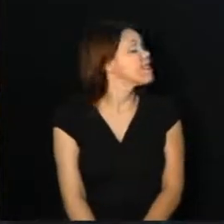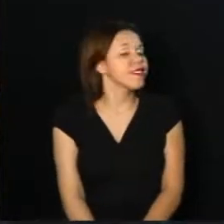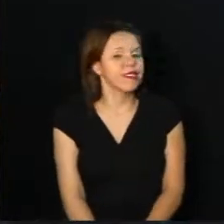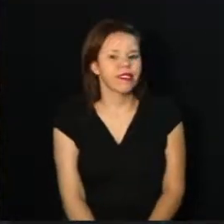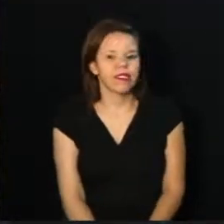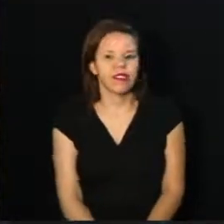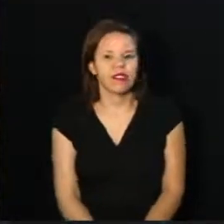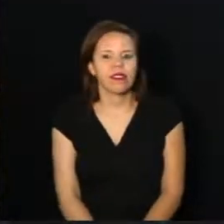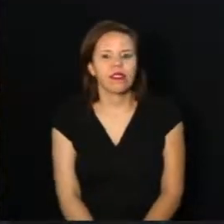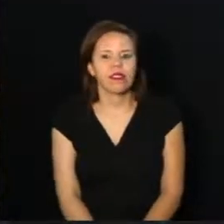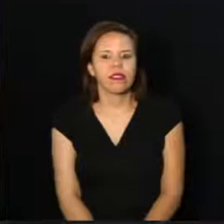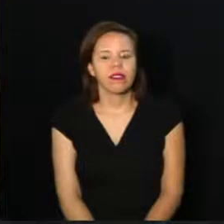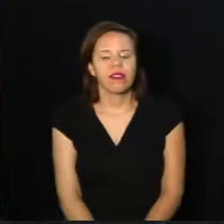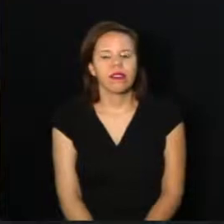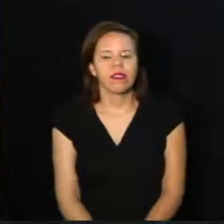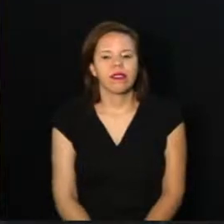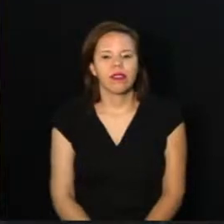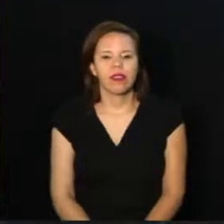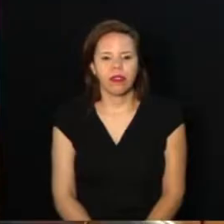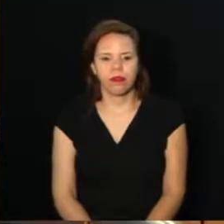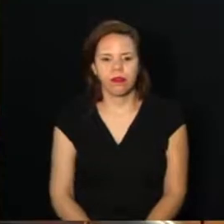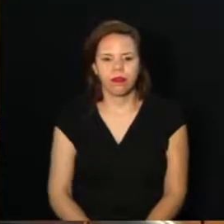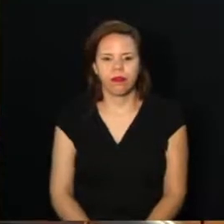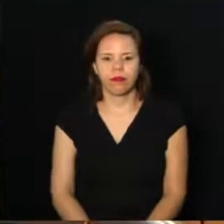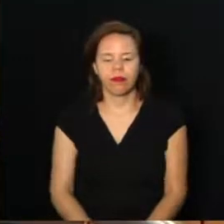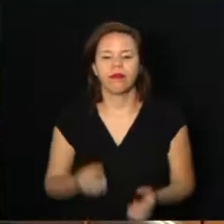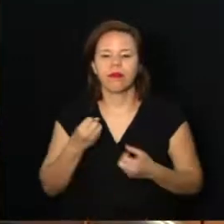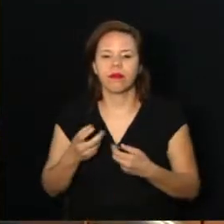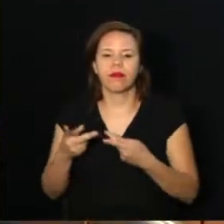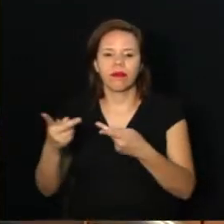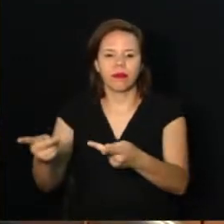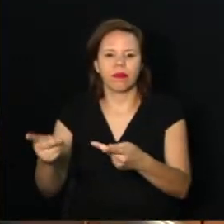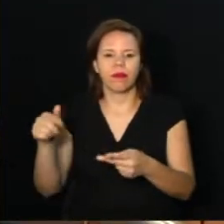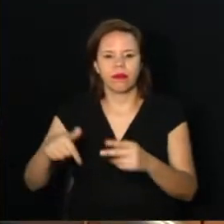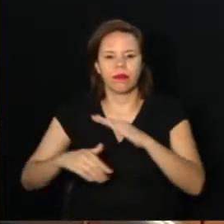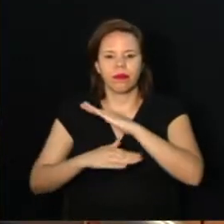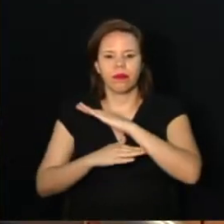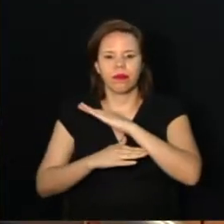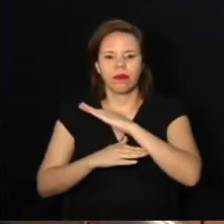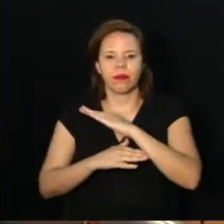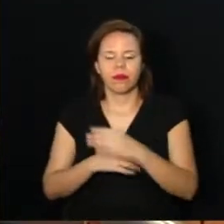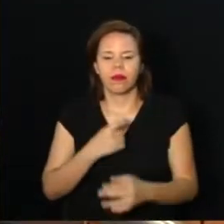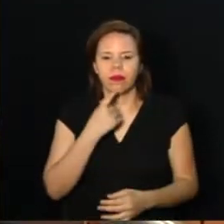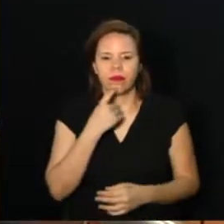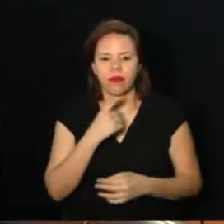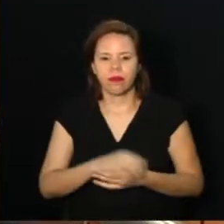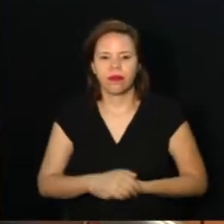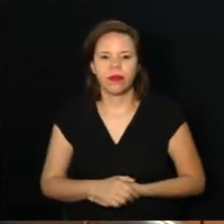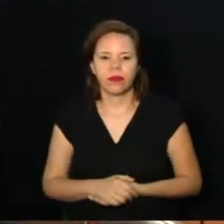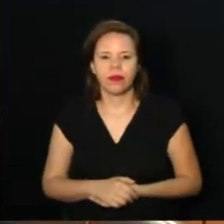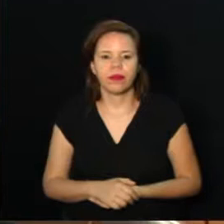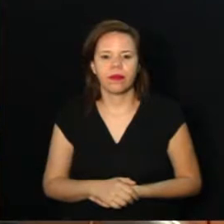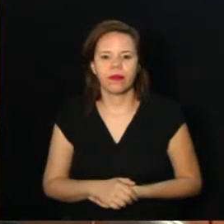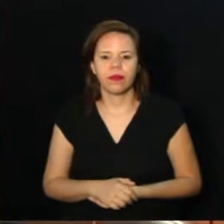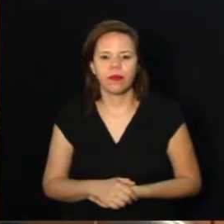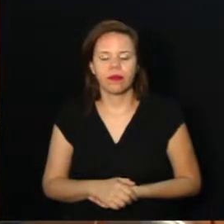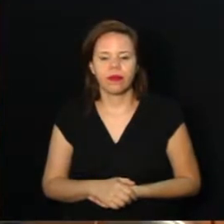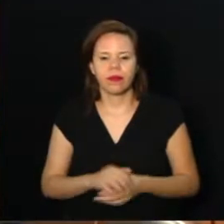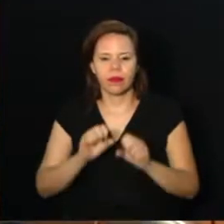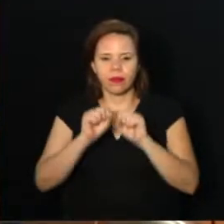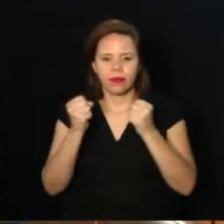Senhoras e senhores, bom dia. Sejam bem-vindos à Câmara Municipal de Campinas para o